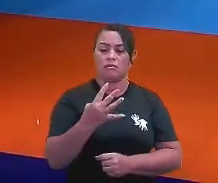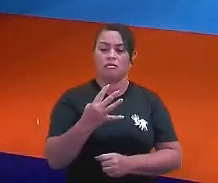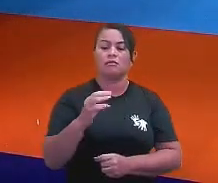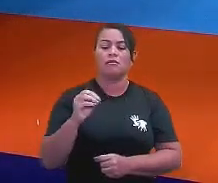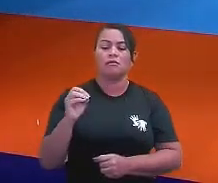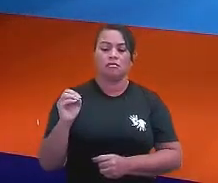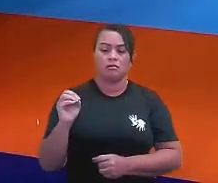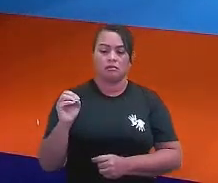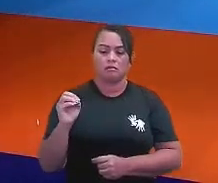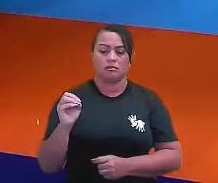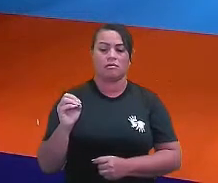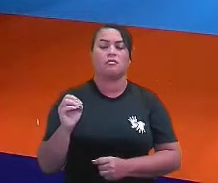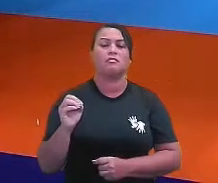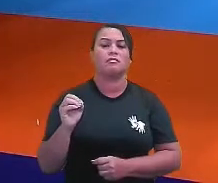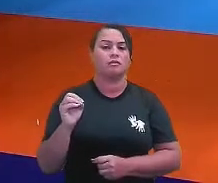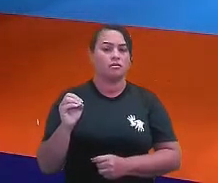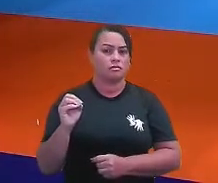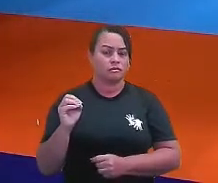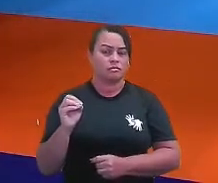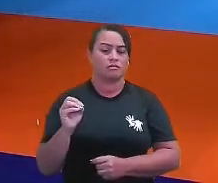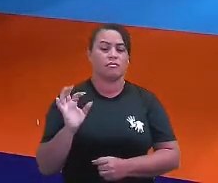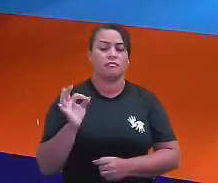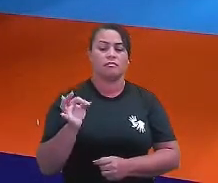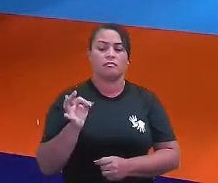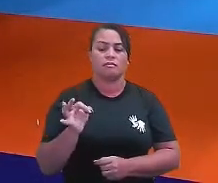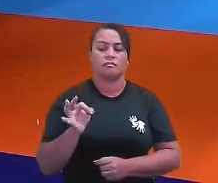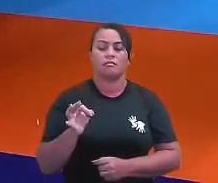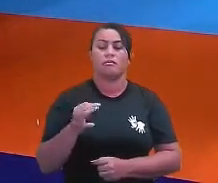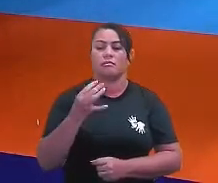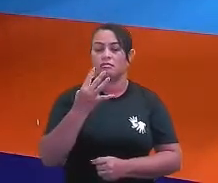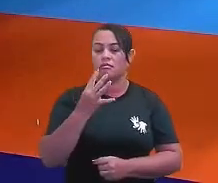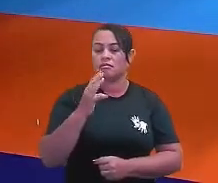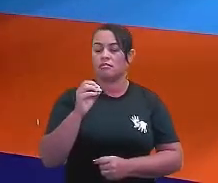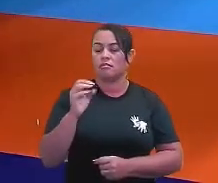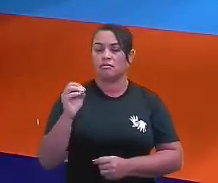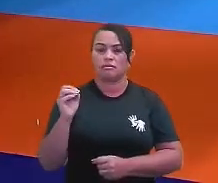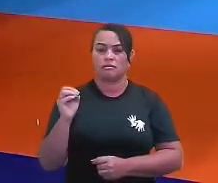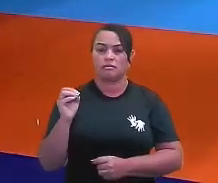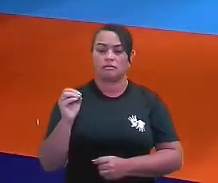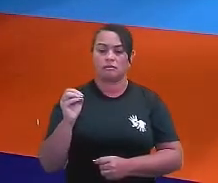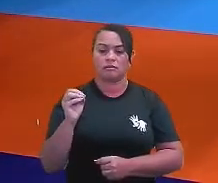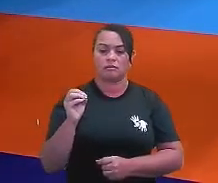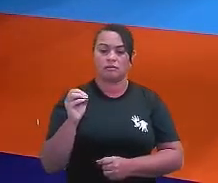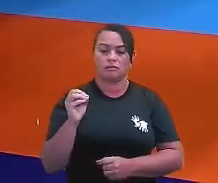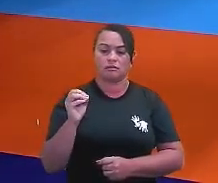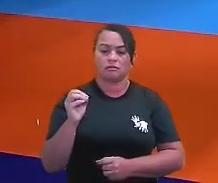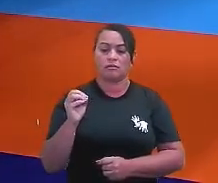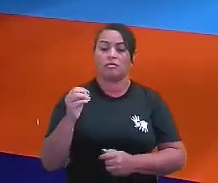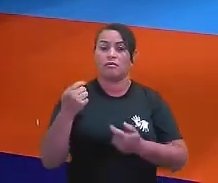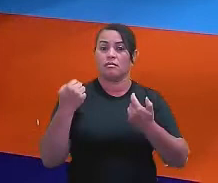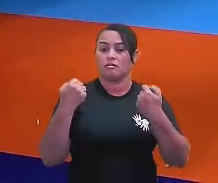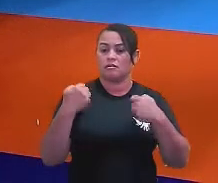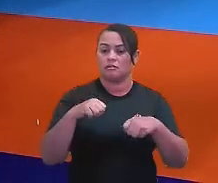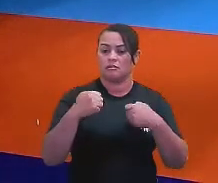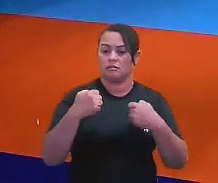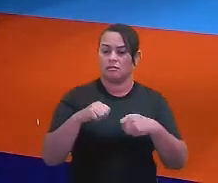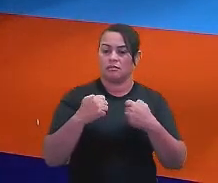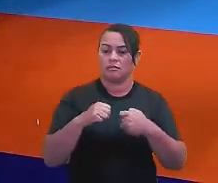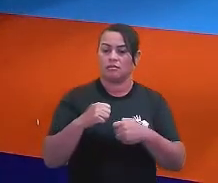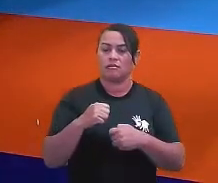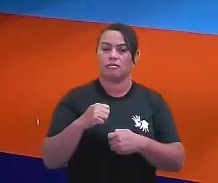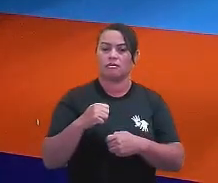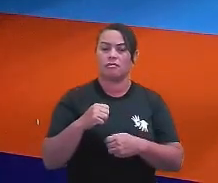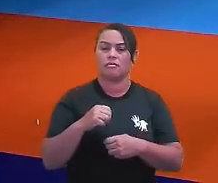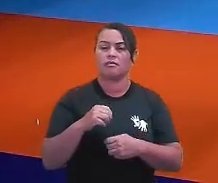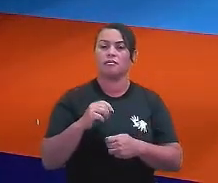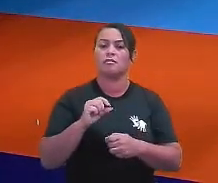verdade? Tranquilo? 400. Então, eu tenho 400 que eu preciso